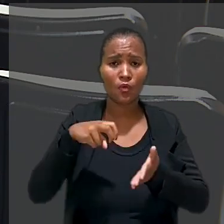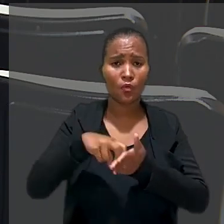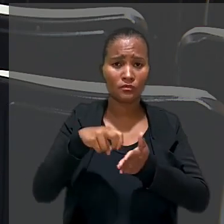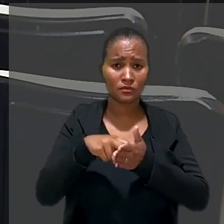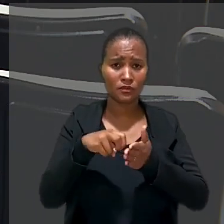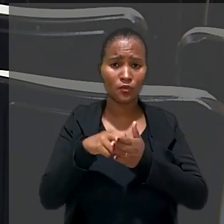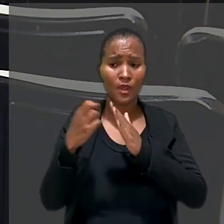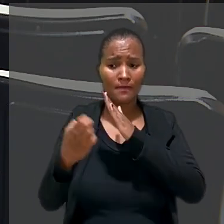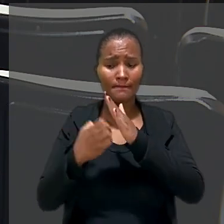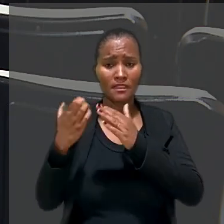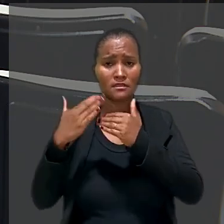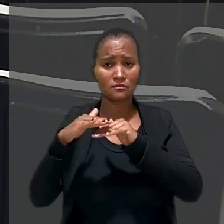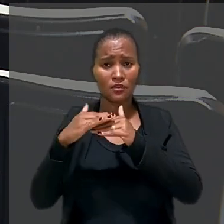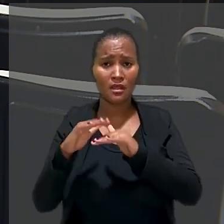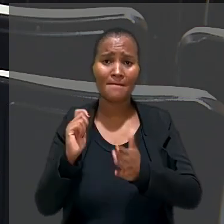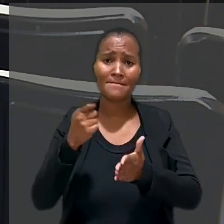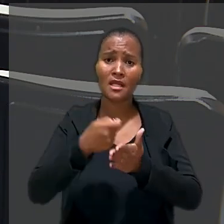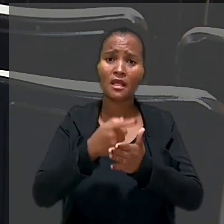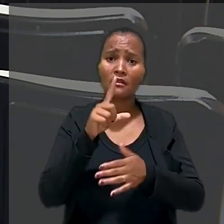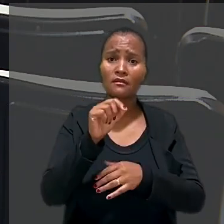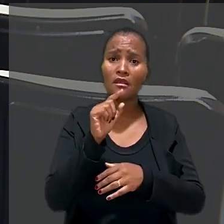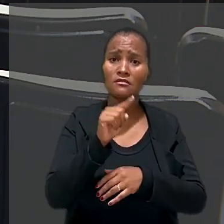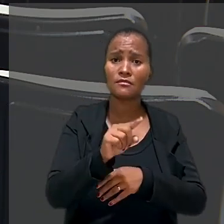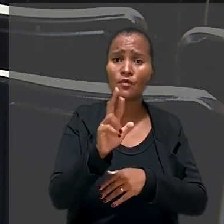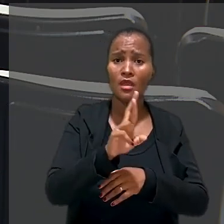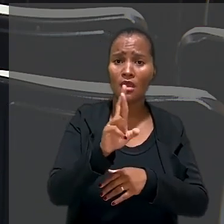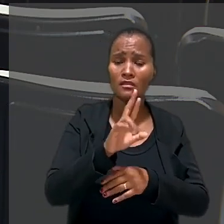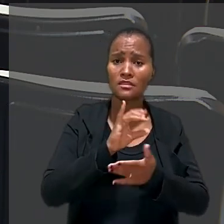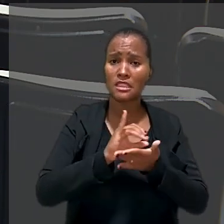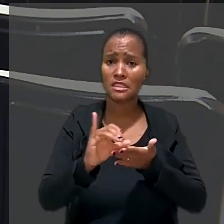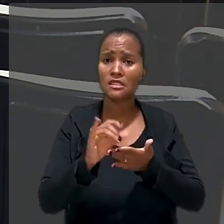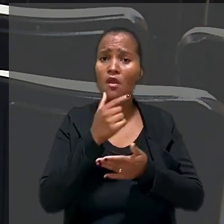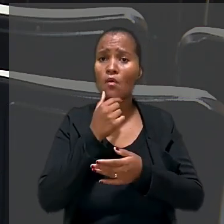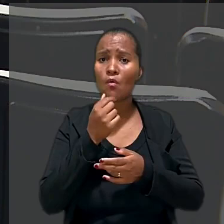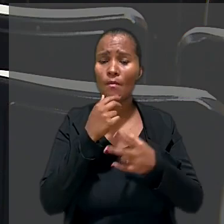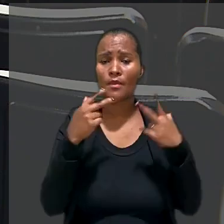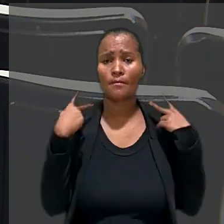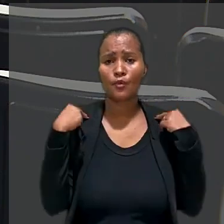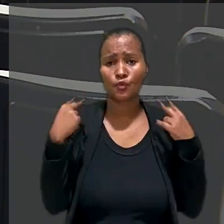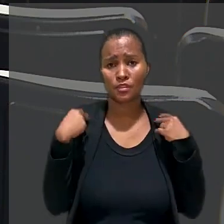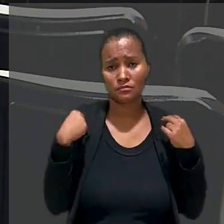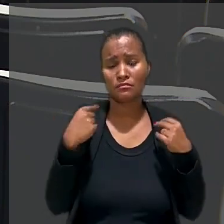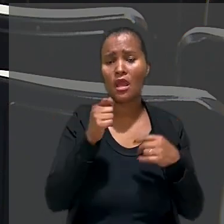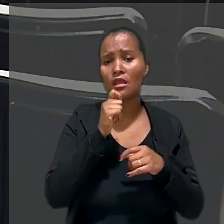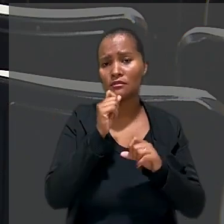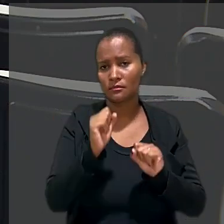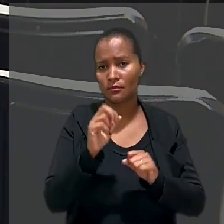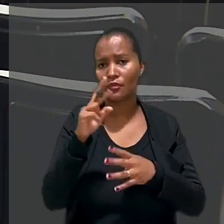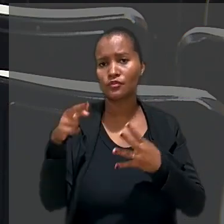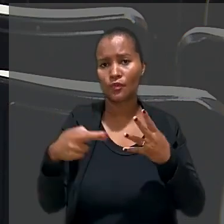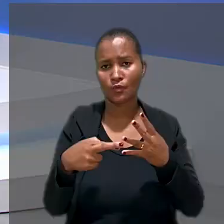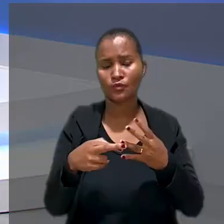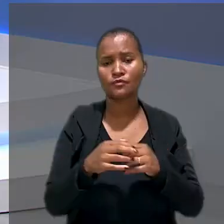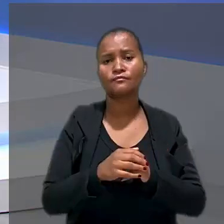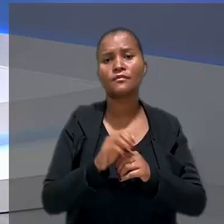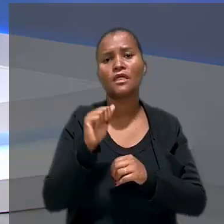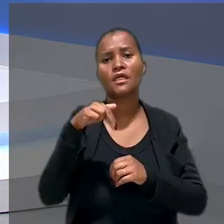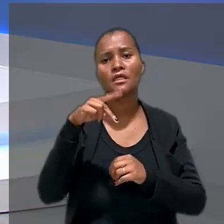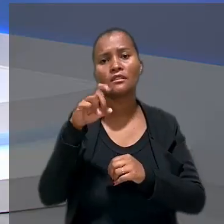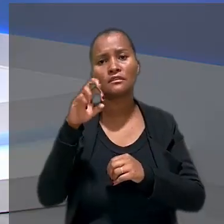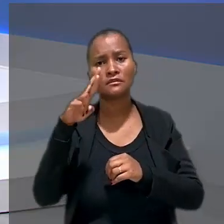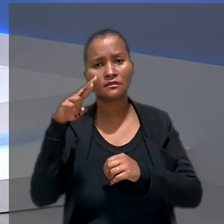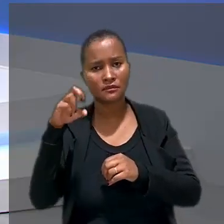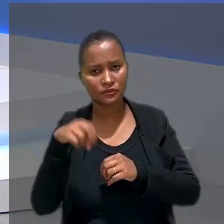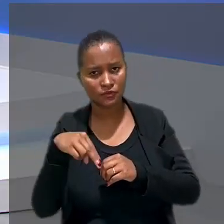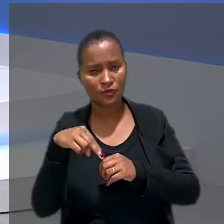colegiado condenou a transportadora a pagar R$10 mil de indenização ao motorista. Ainda cabe recurso.